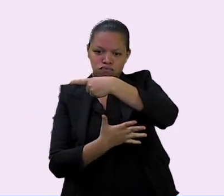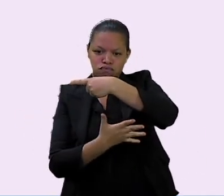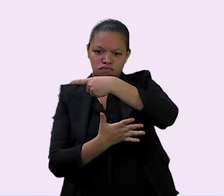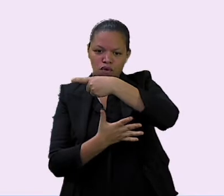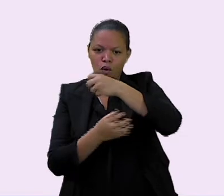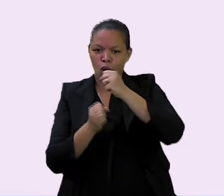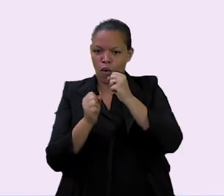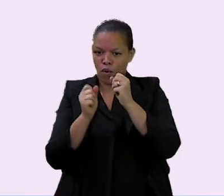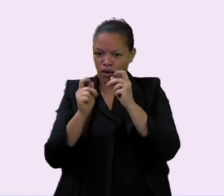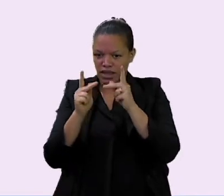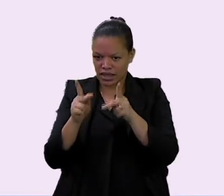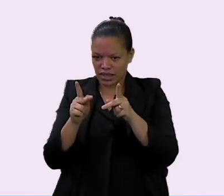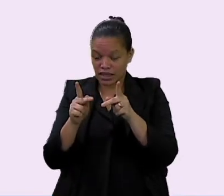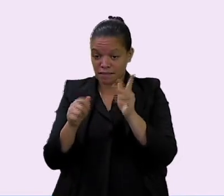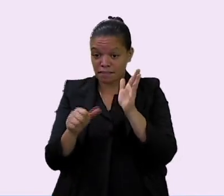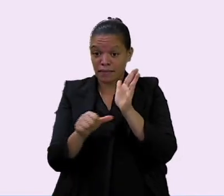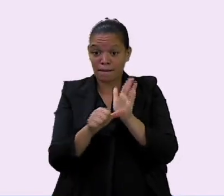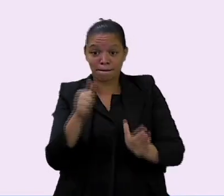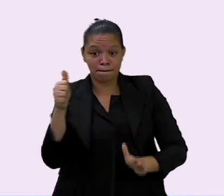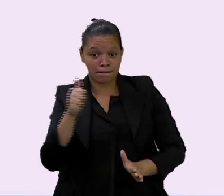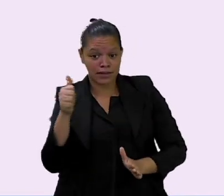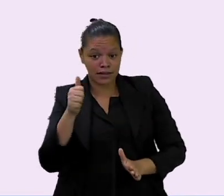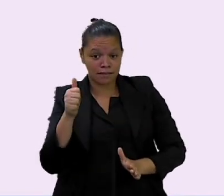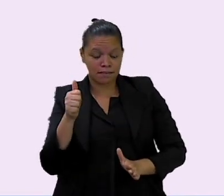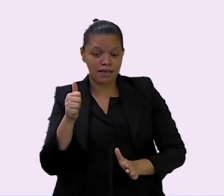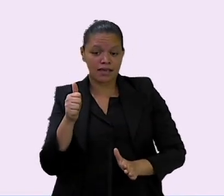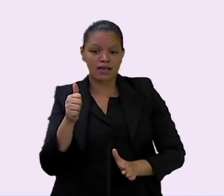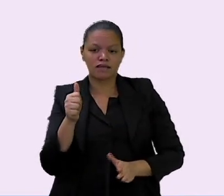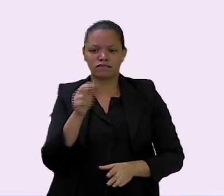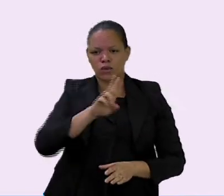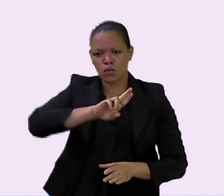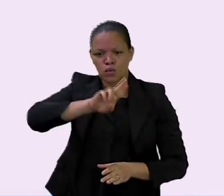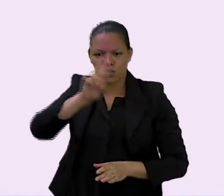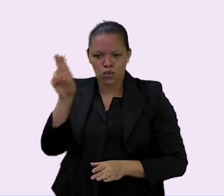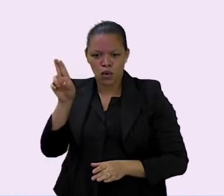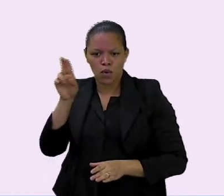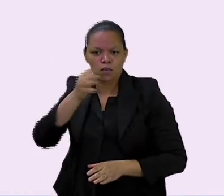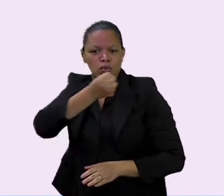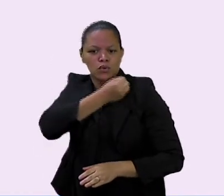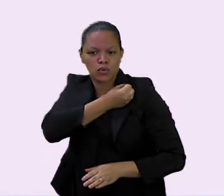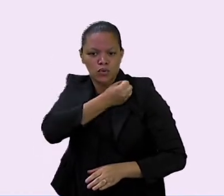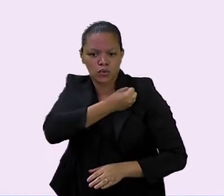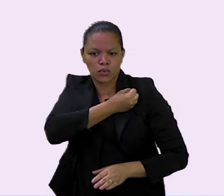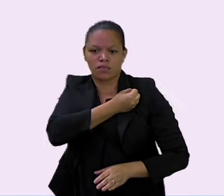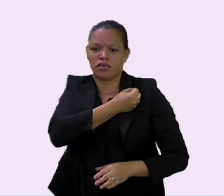primeira palavra vai ser o nome daquele algarismo ali.